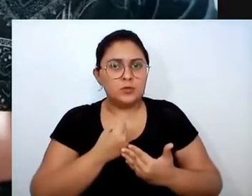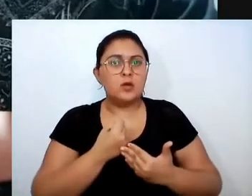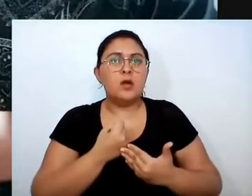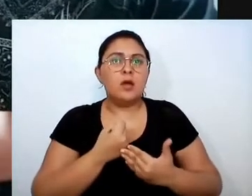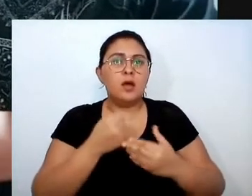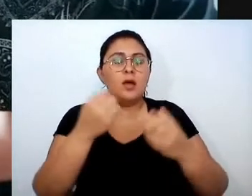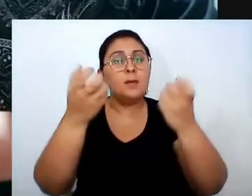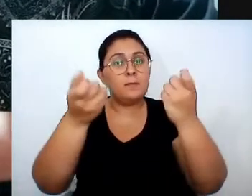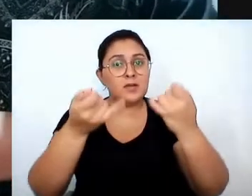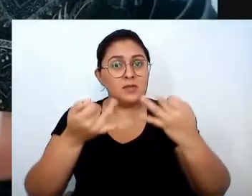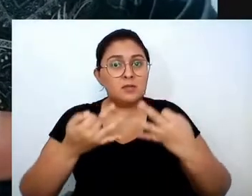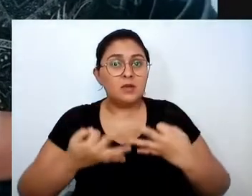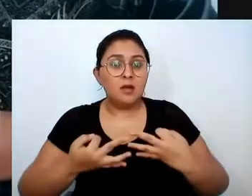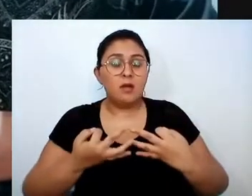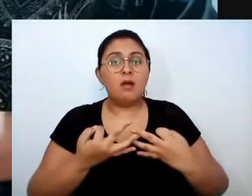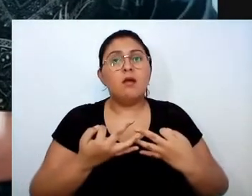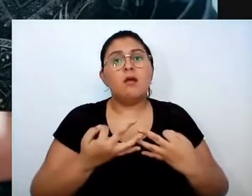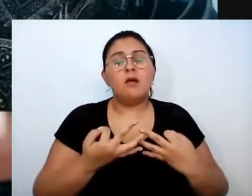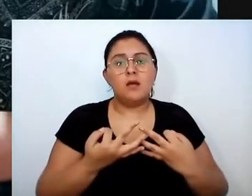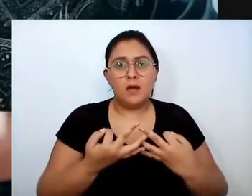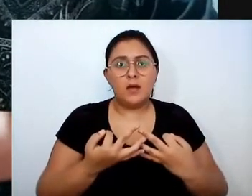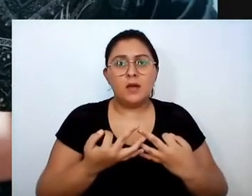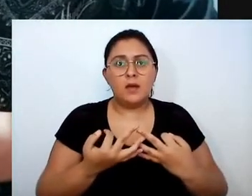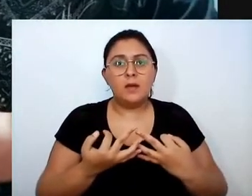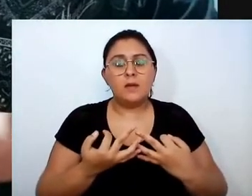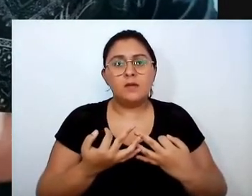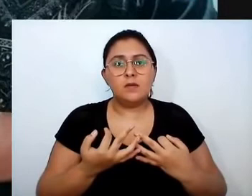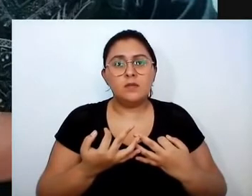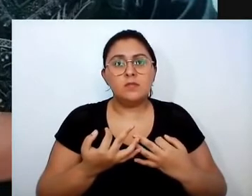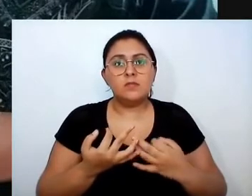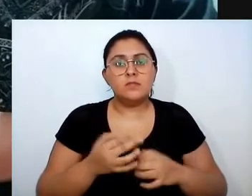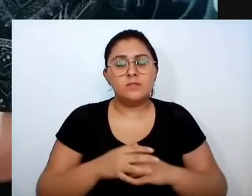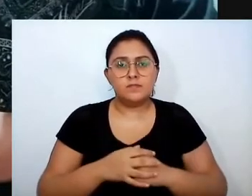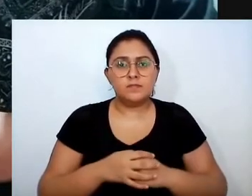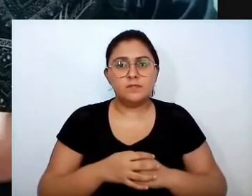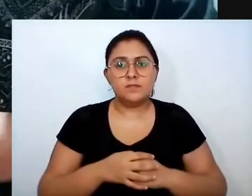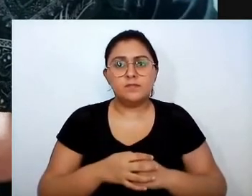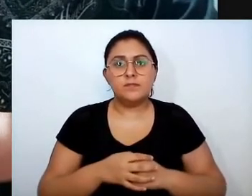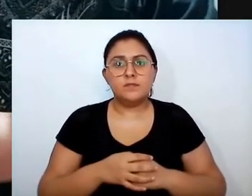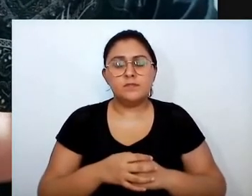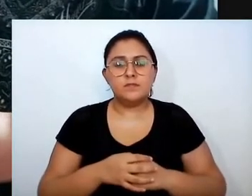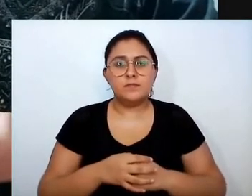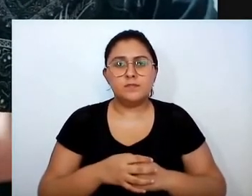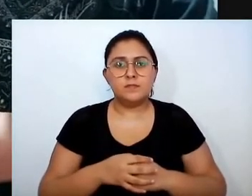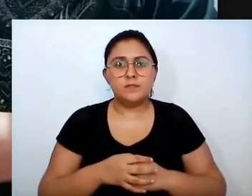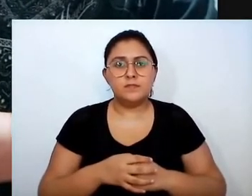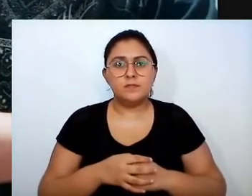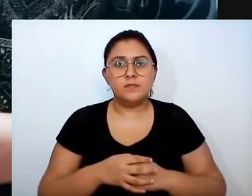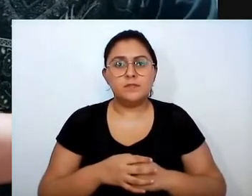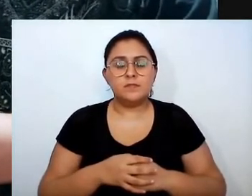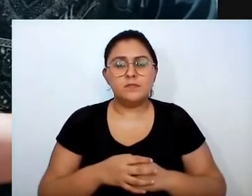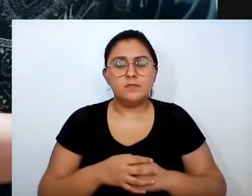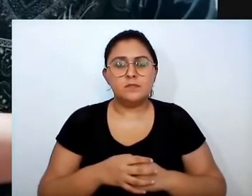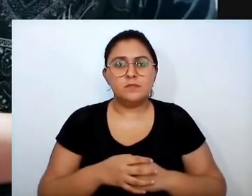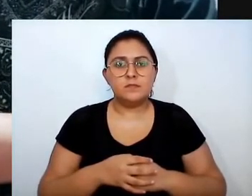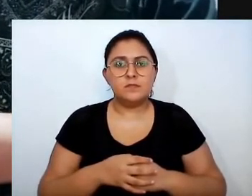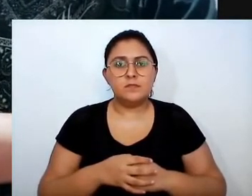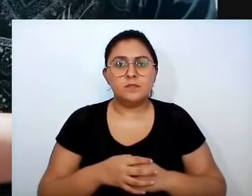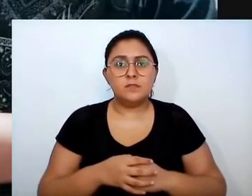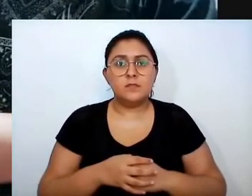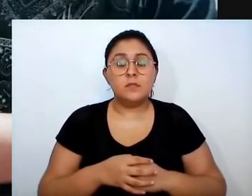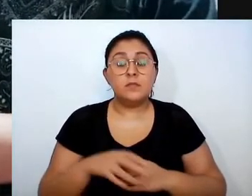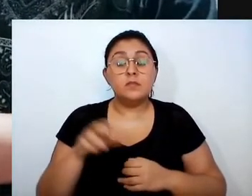que representa aquele sinal, né? Então, a professora, quando faz a impressão, né, do material em Braille, ela também